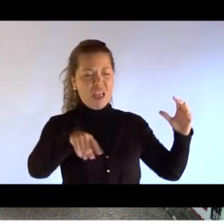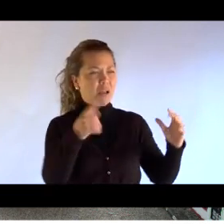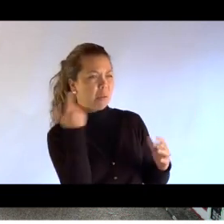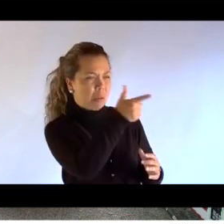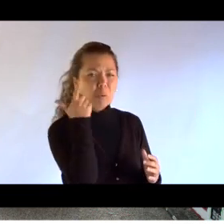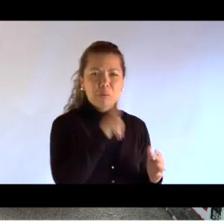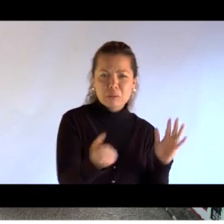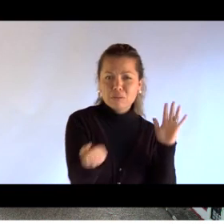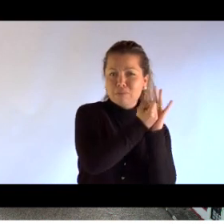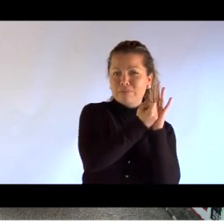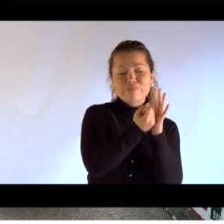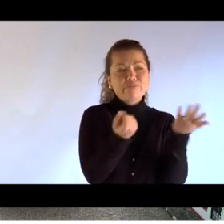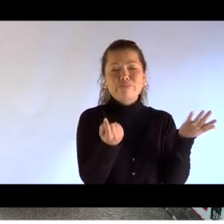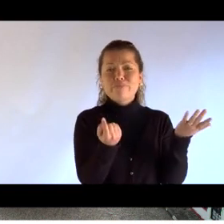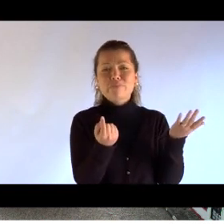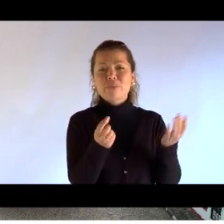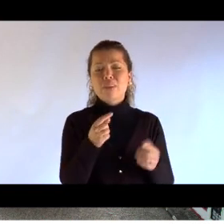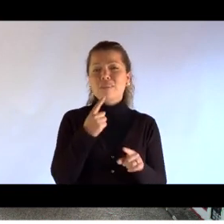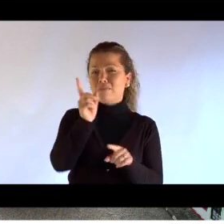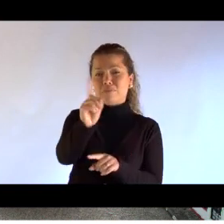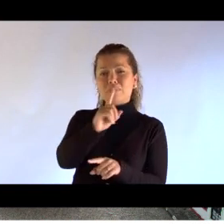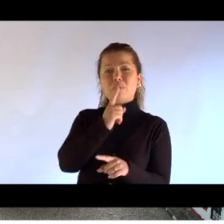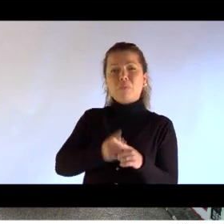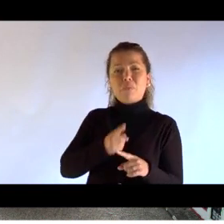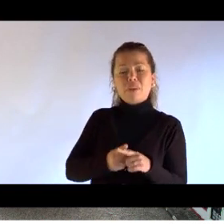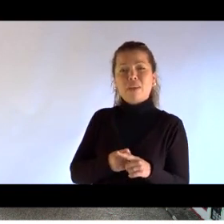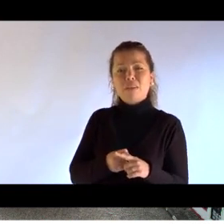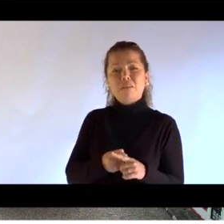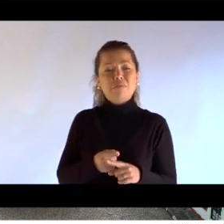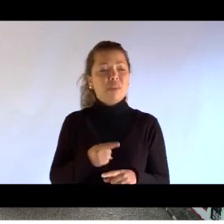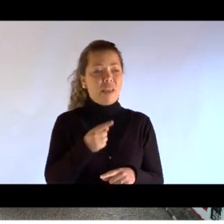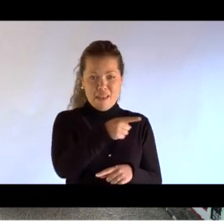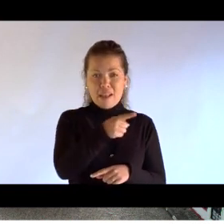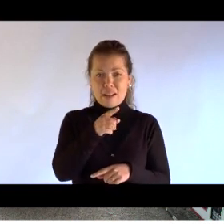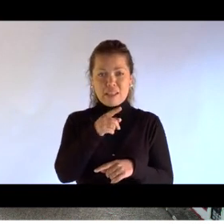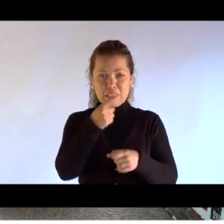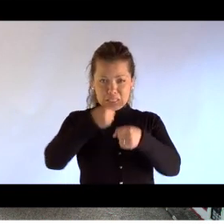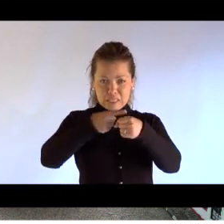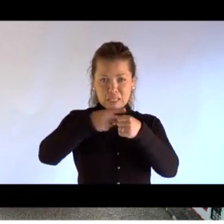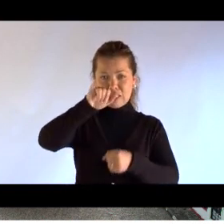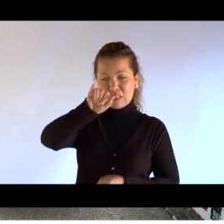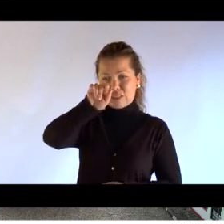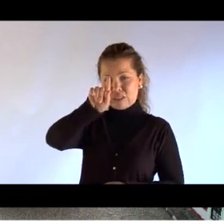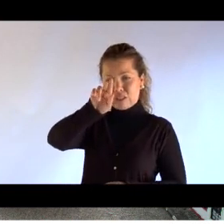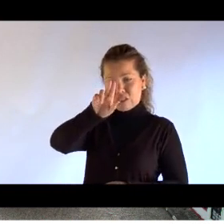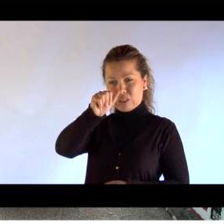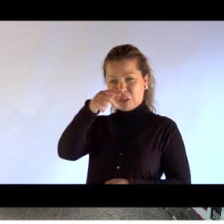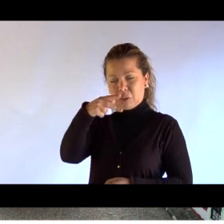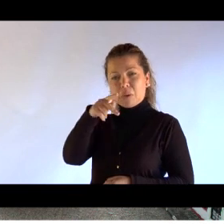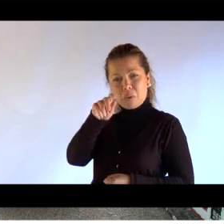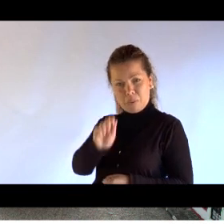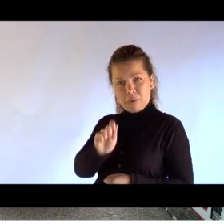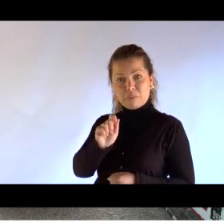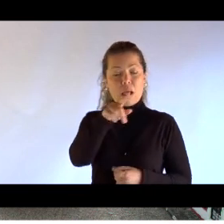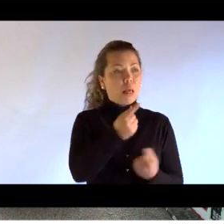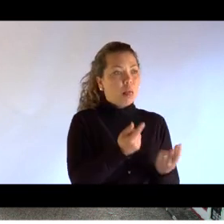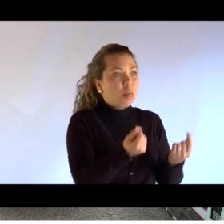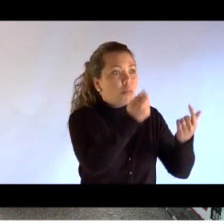Os tempos inscritos na arquitetura, nos contornos e nos traços culturais intangíveis de Iguape se